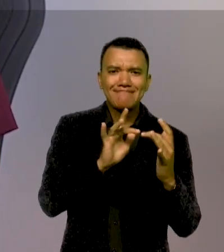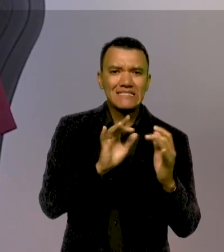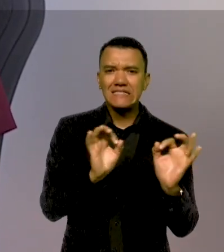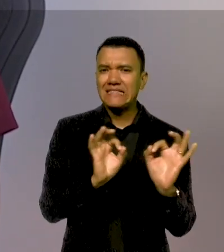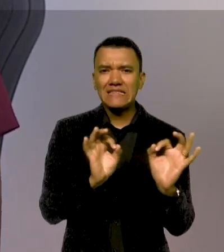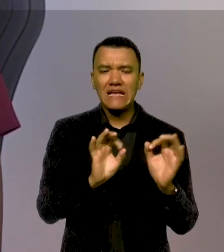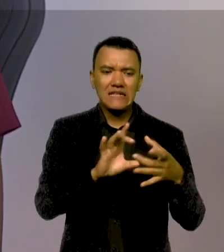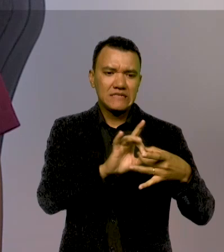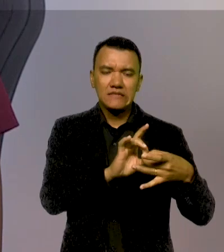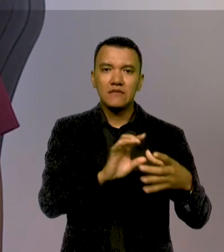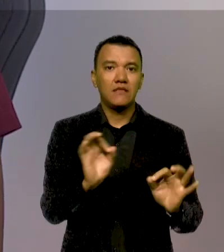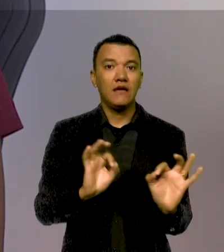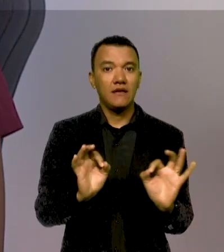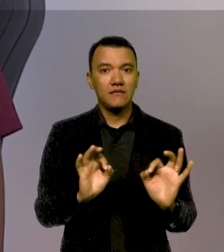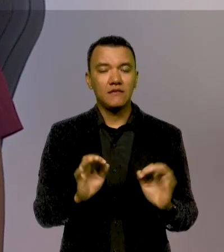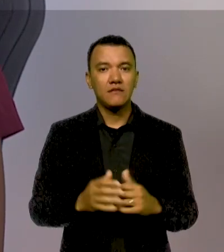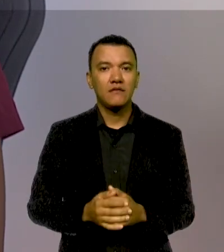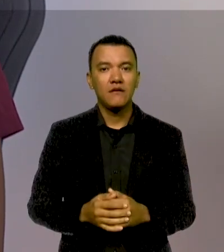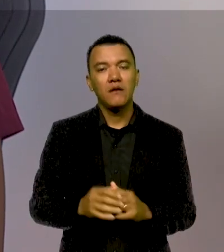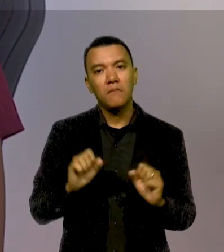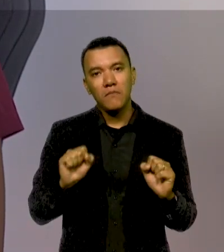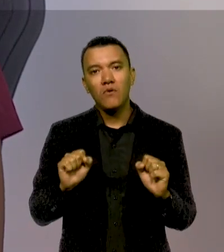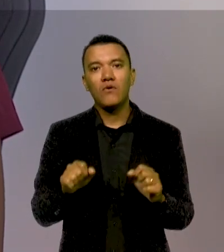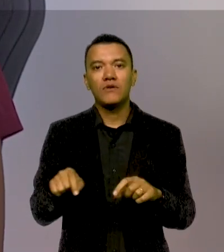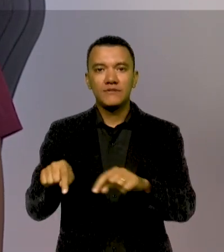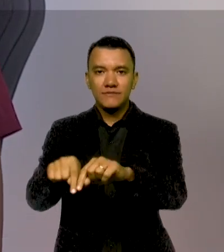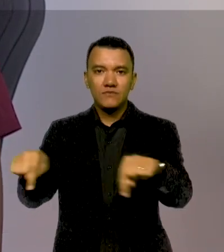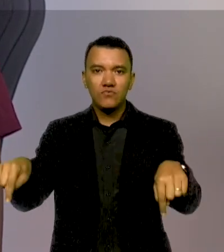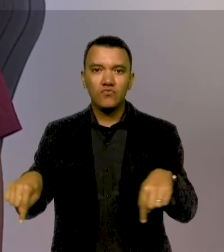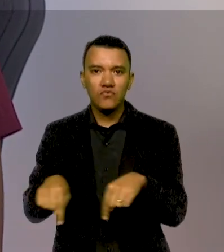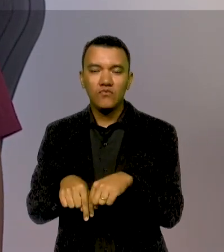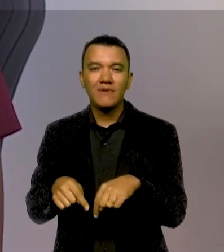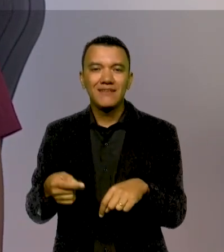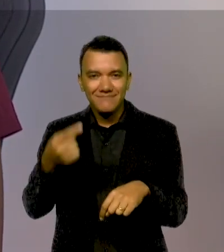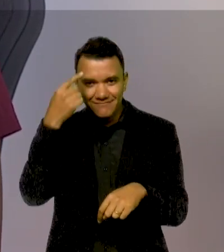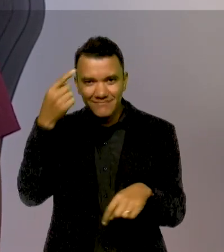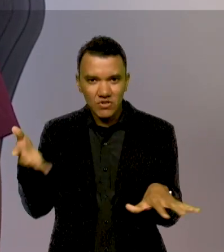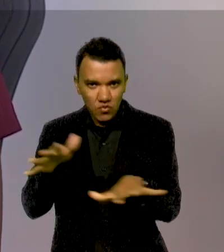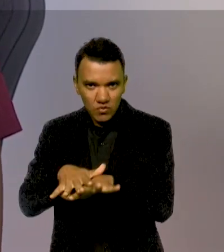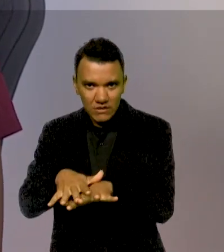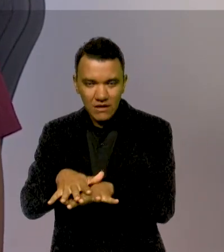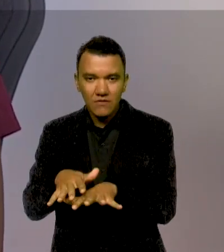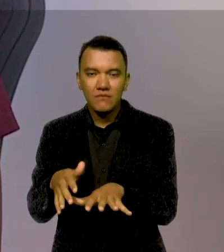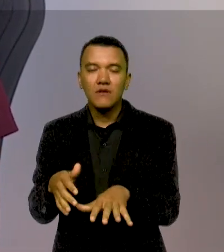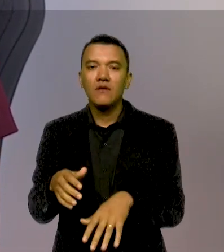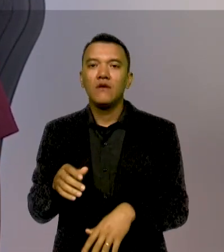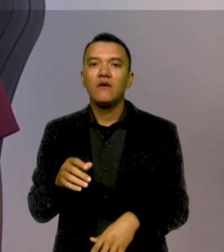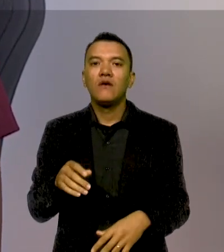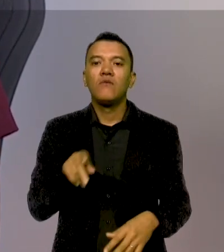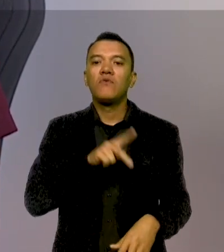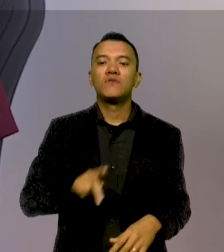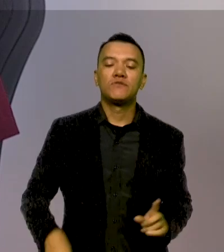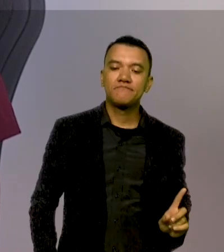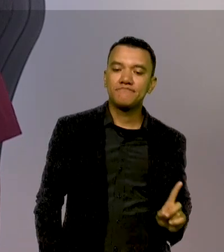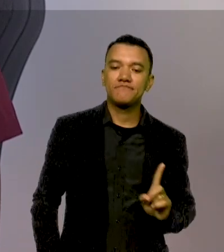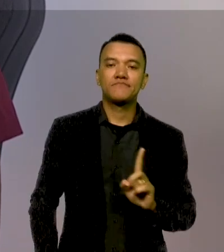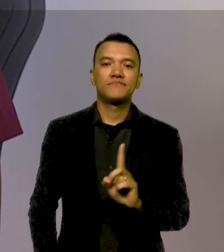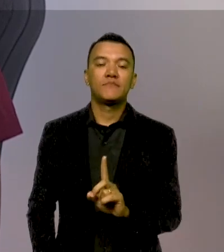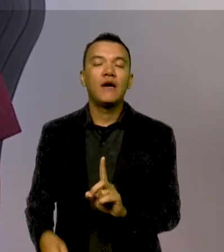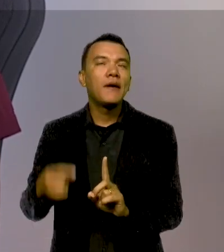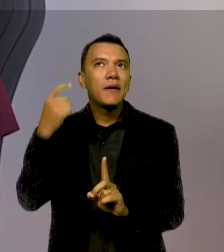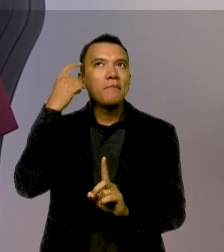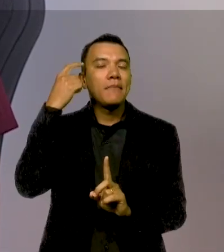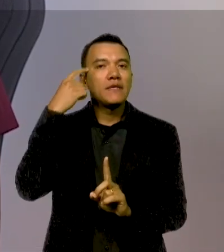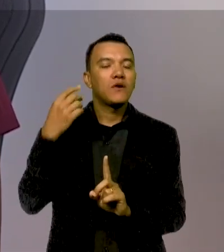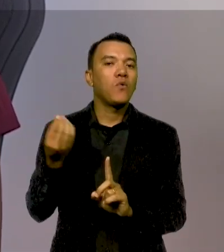estudante, porque isso também pode acontecer numa turma, por exemplo, de inclusão, de um professor, ele pensar